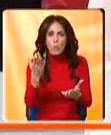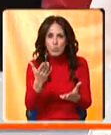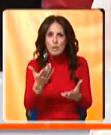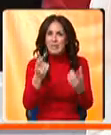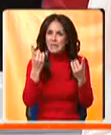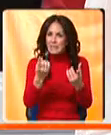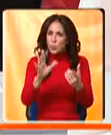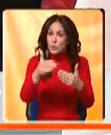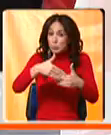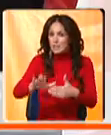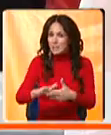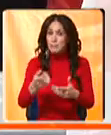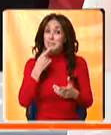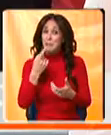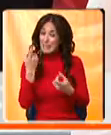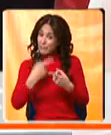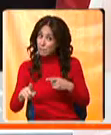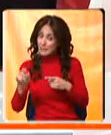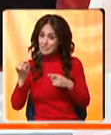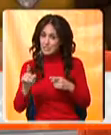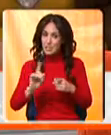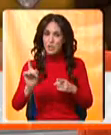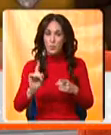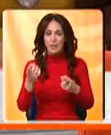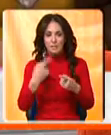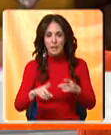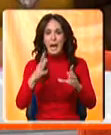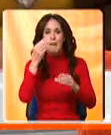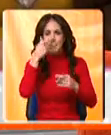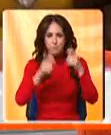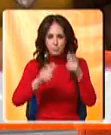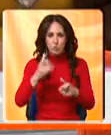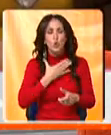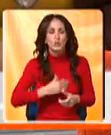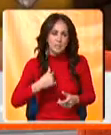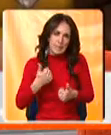tudo ligeiramente diferente? Não é bem ligeiramente diferente. Há pessoas que gostam